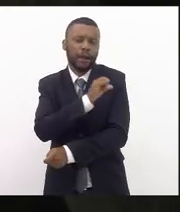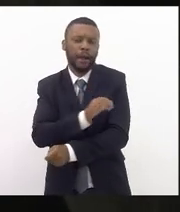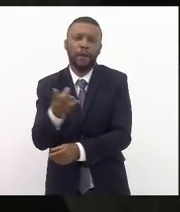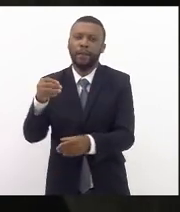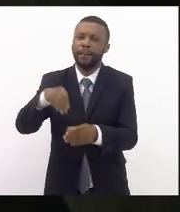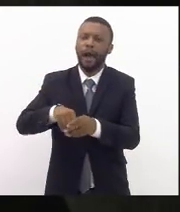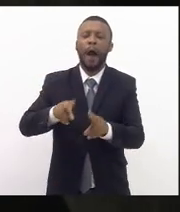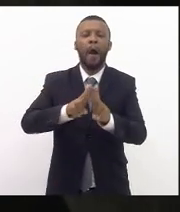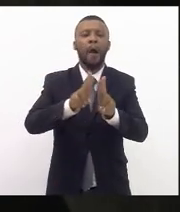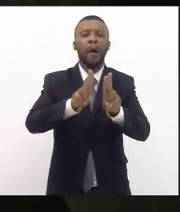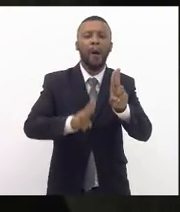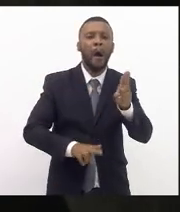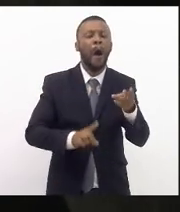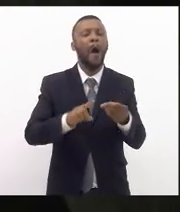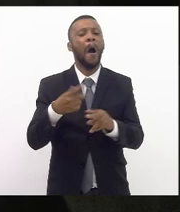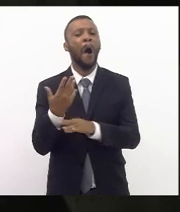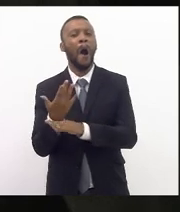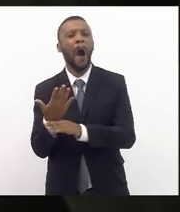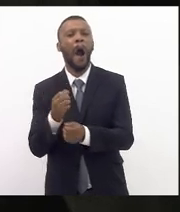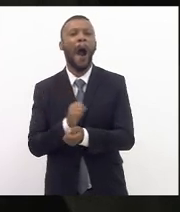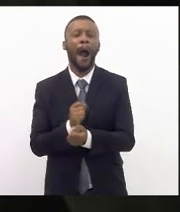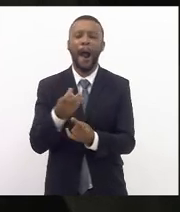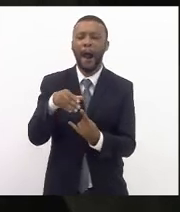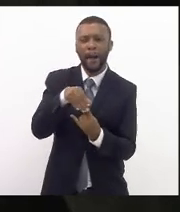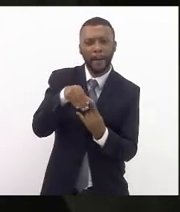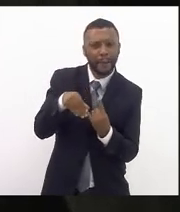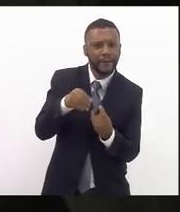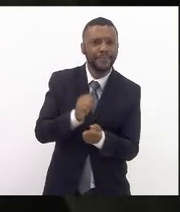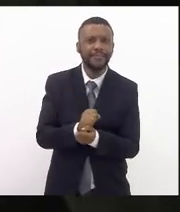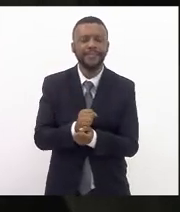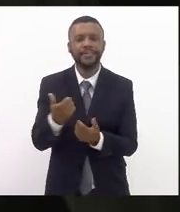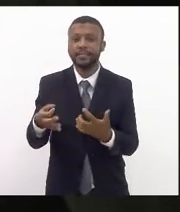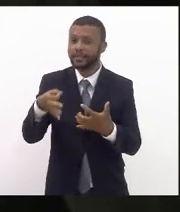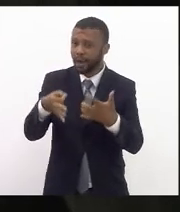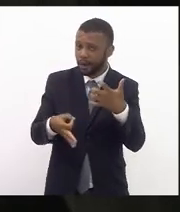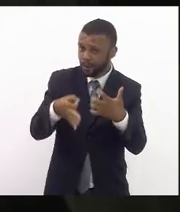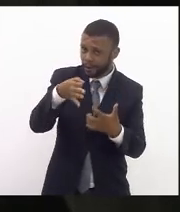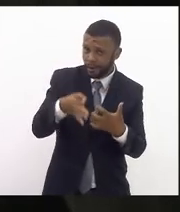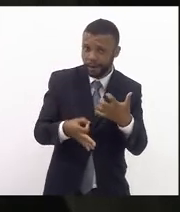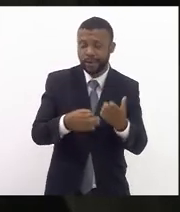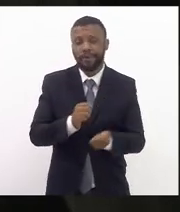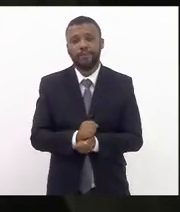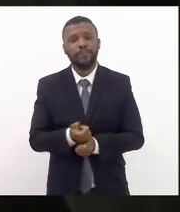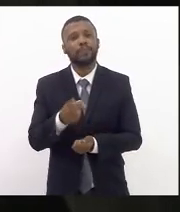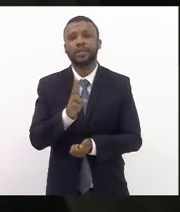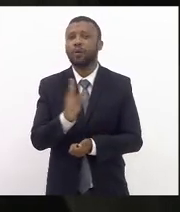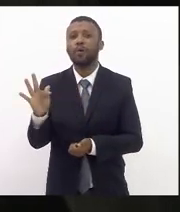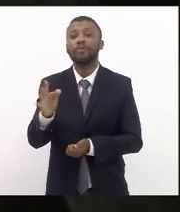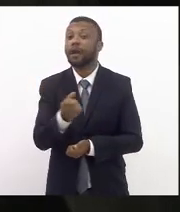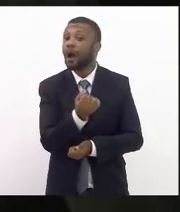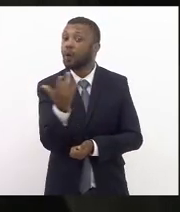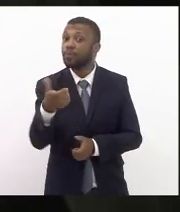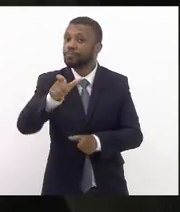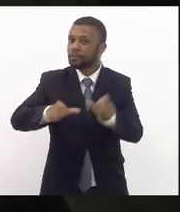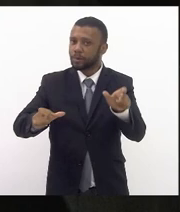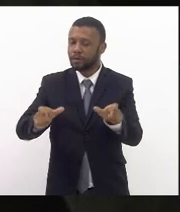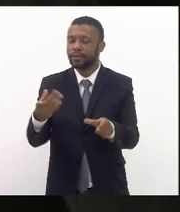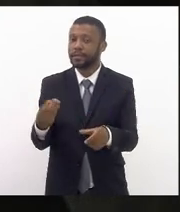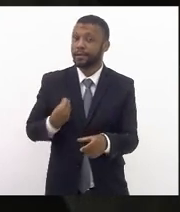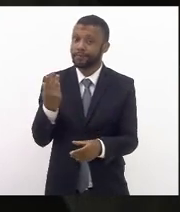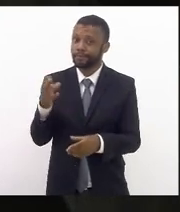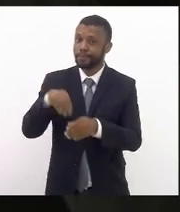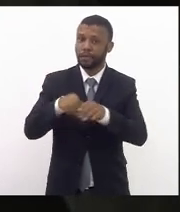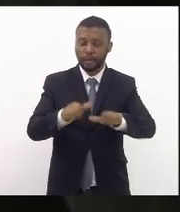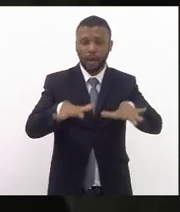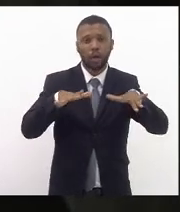na UERJ, na Fiocruz, na Rural, na UF, Alguns estavam lá hoje. Eu tenho dito e repetido